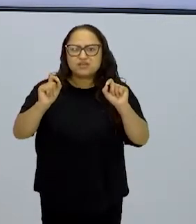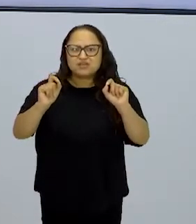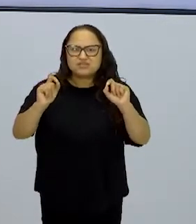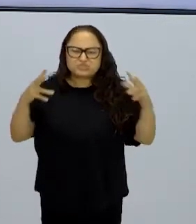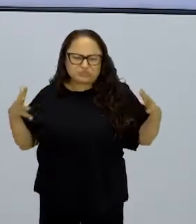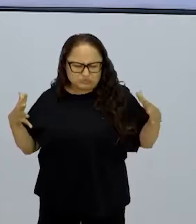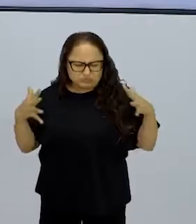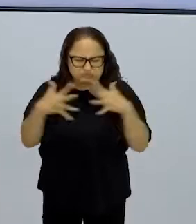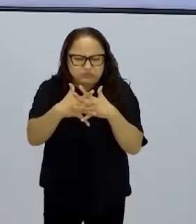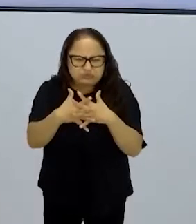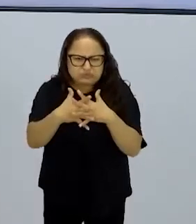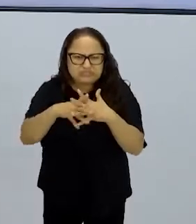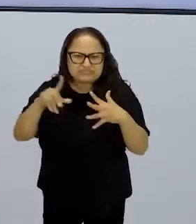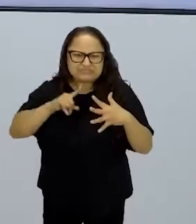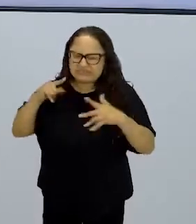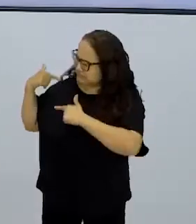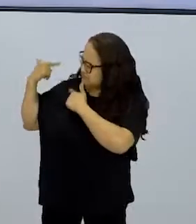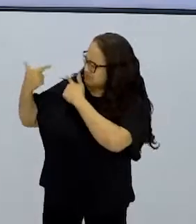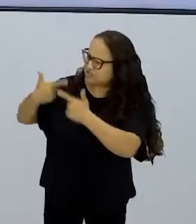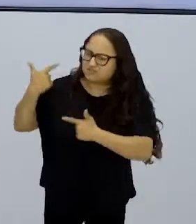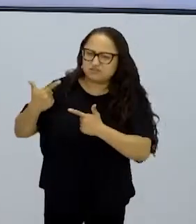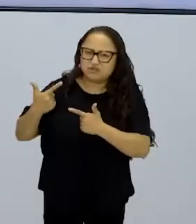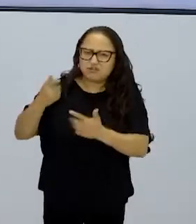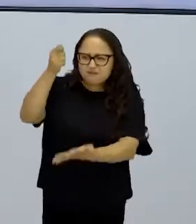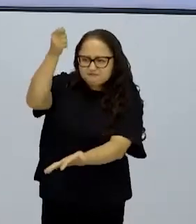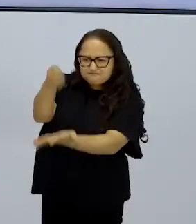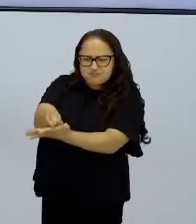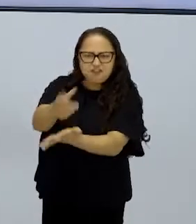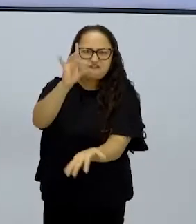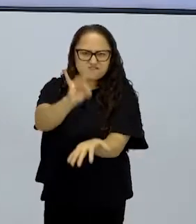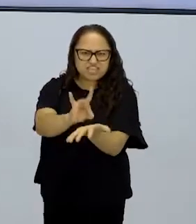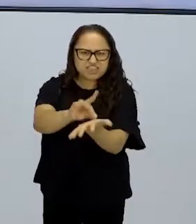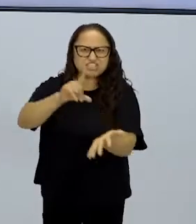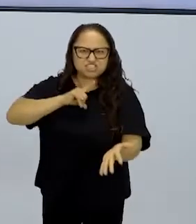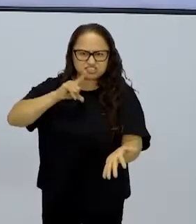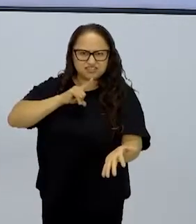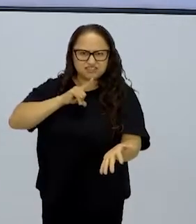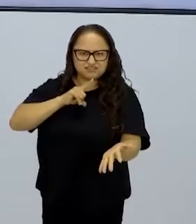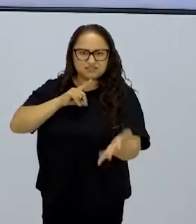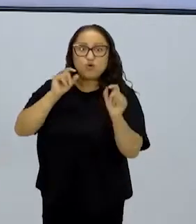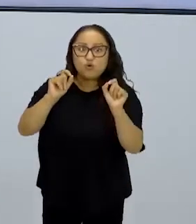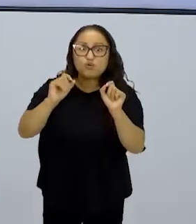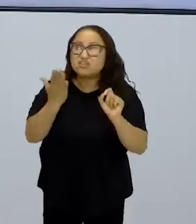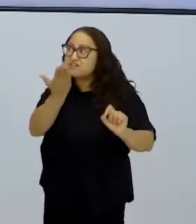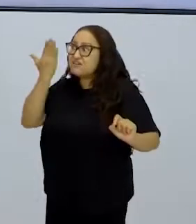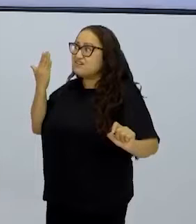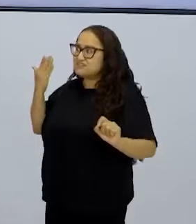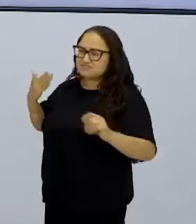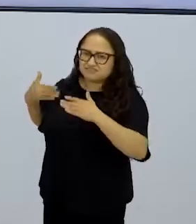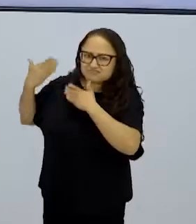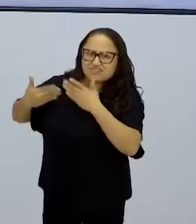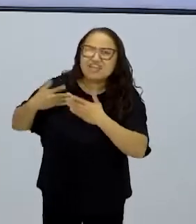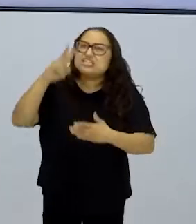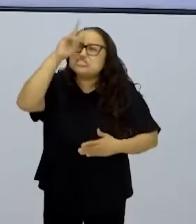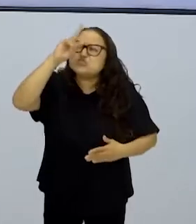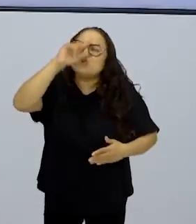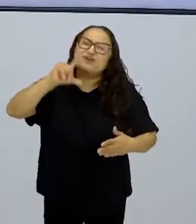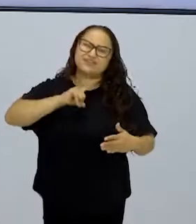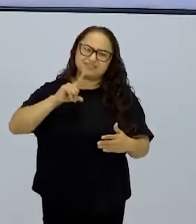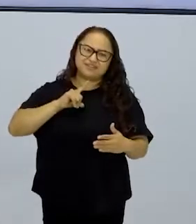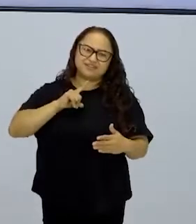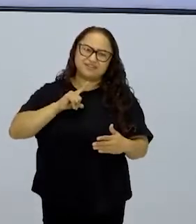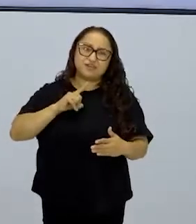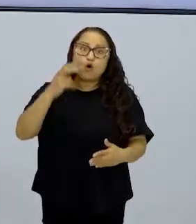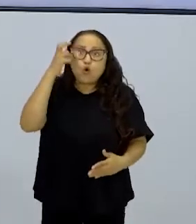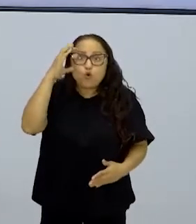geração, né? Porque não tem um dono da verdade, né? A pessoa que viveu aquela geração, ela não está errada, ela tem uma vivência, ela tem uma história. Aquele é o